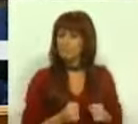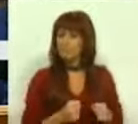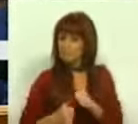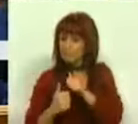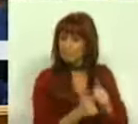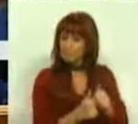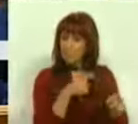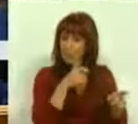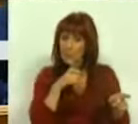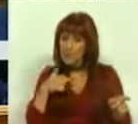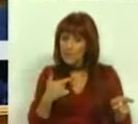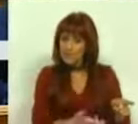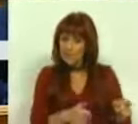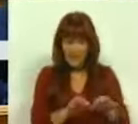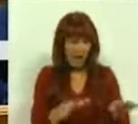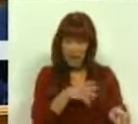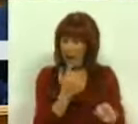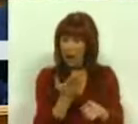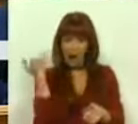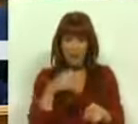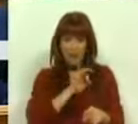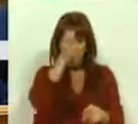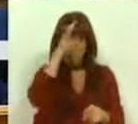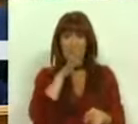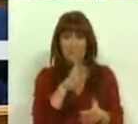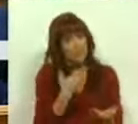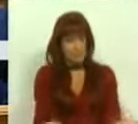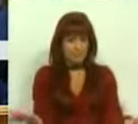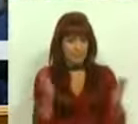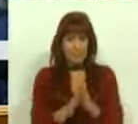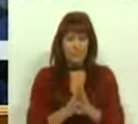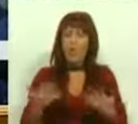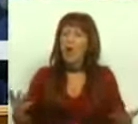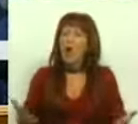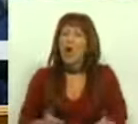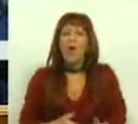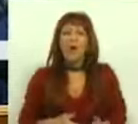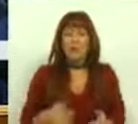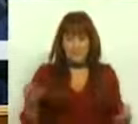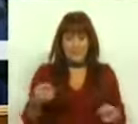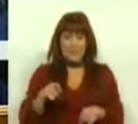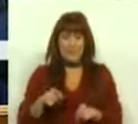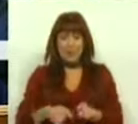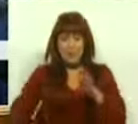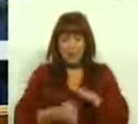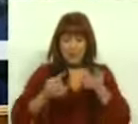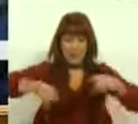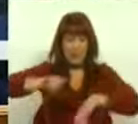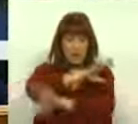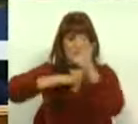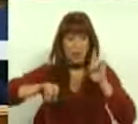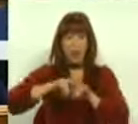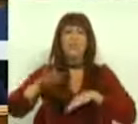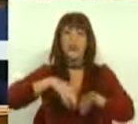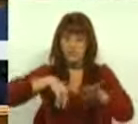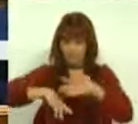consegue cumprir os seus compromissos, como disse ainda há pouco o Sr. Primeiro-Ministro. Ora, se é certo que estas cimeiras europeias que se